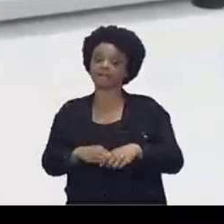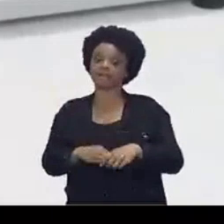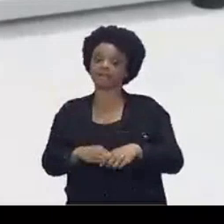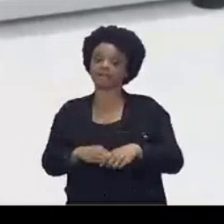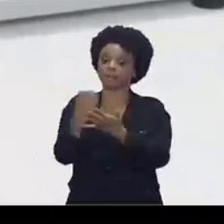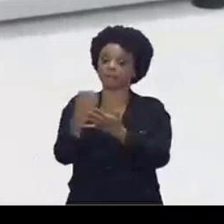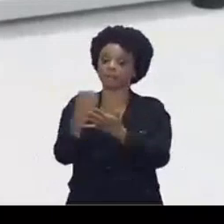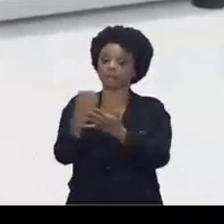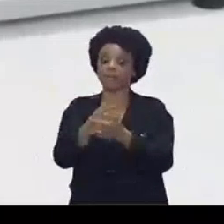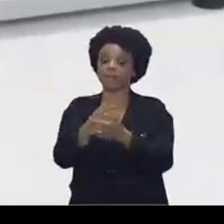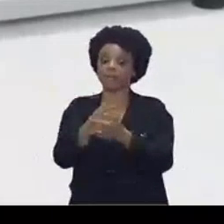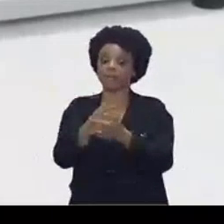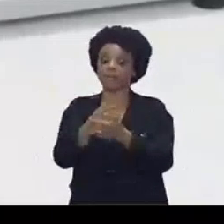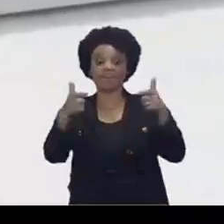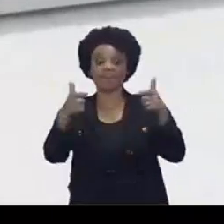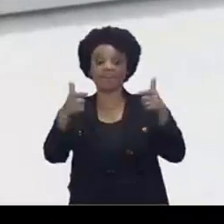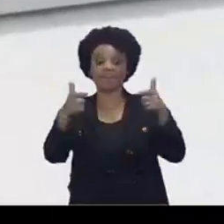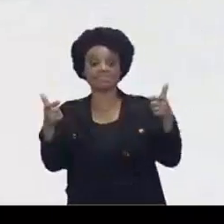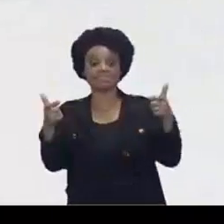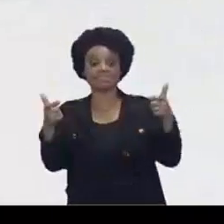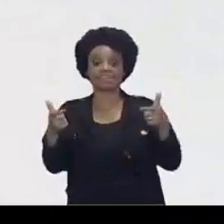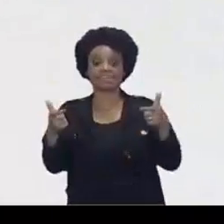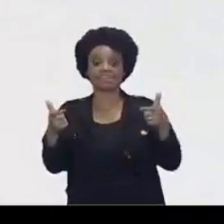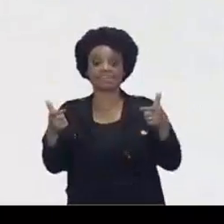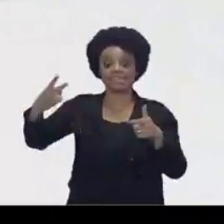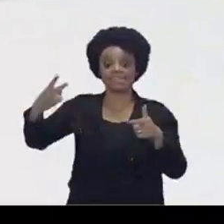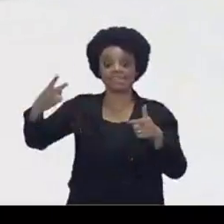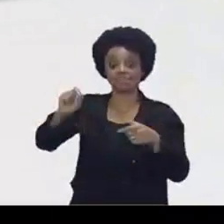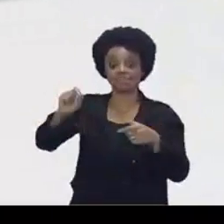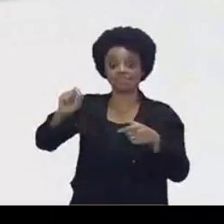o erro é grande, olha, nessa segunda medida, 54